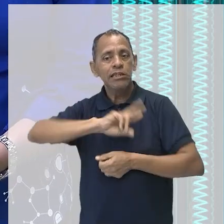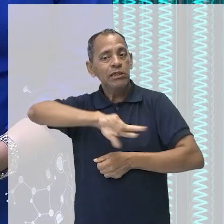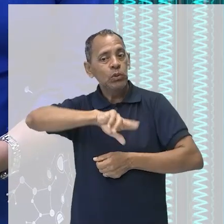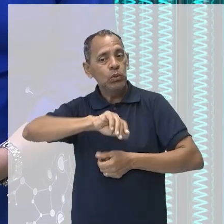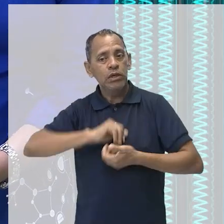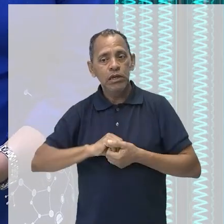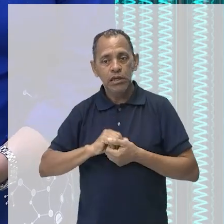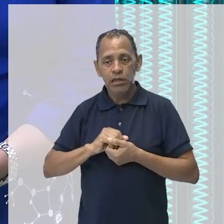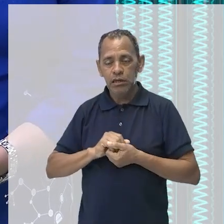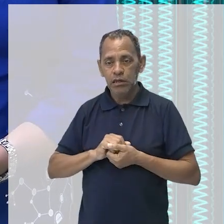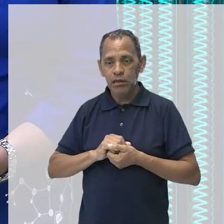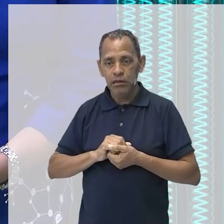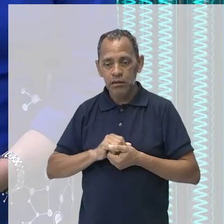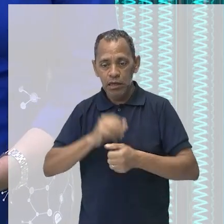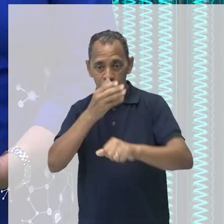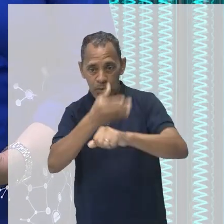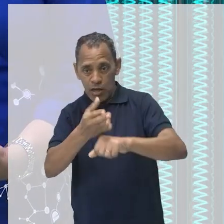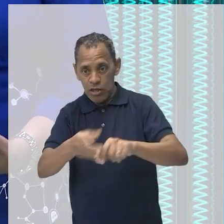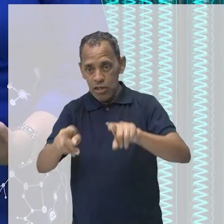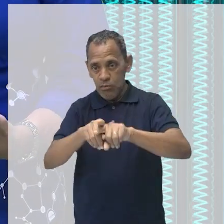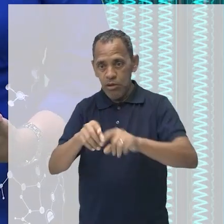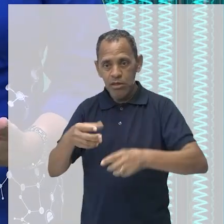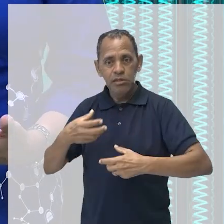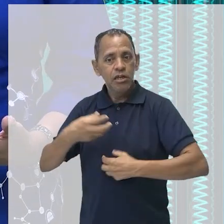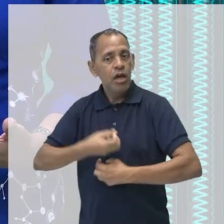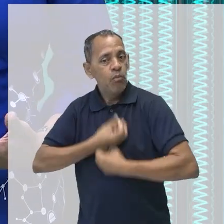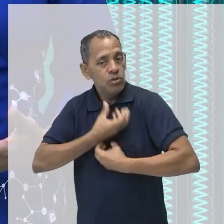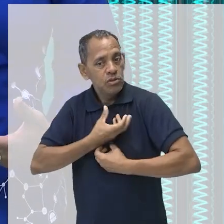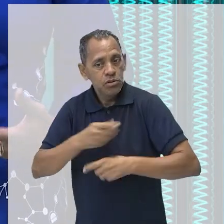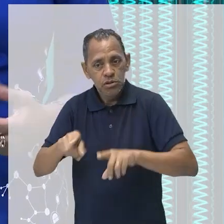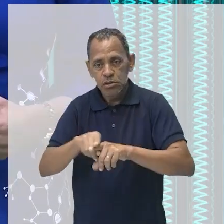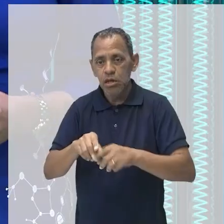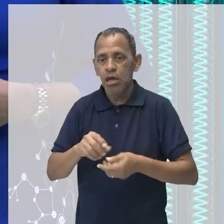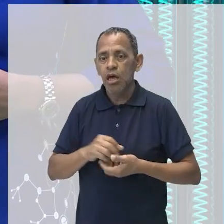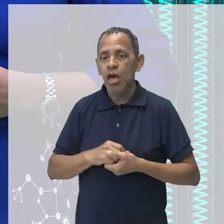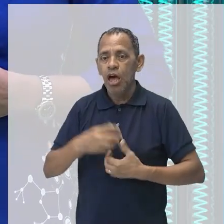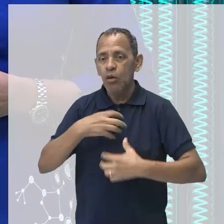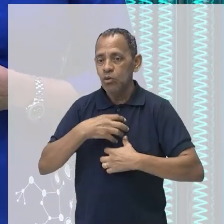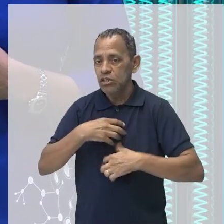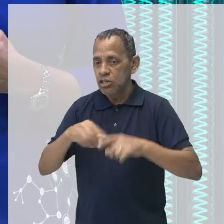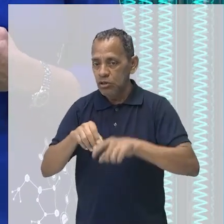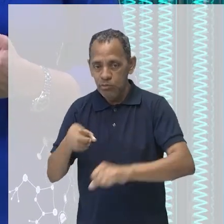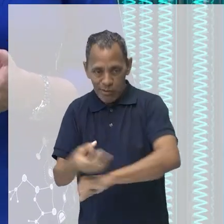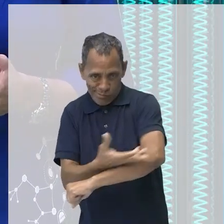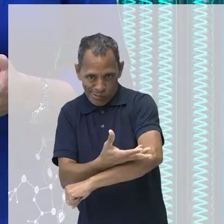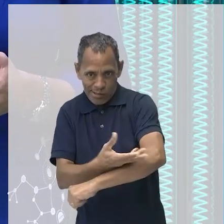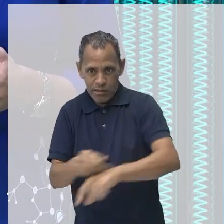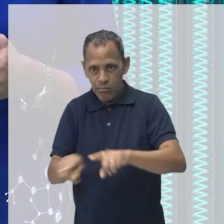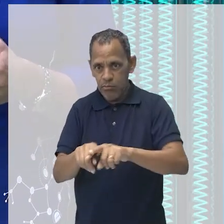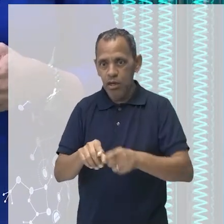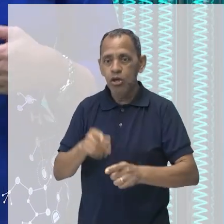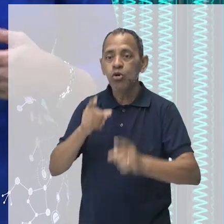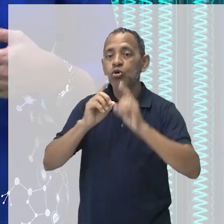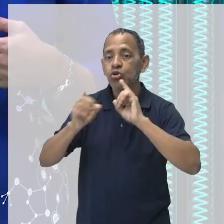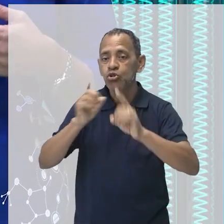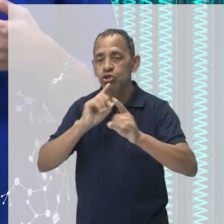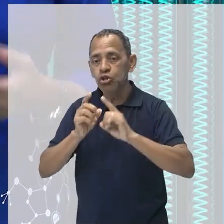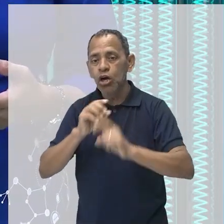mas também às emoções e às reações dos colegas, criando assim um diálogo autêntico